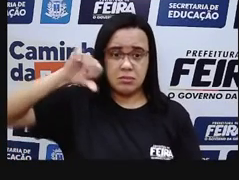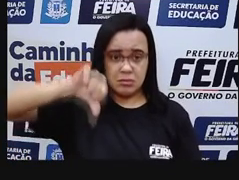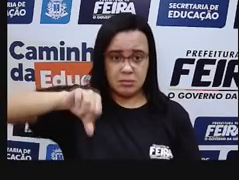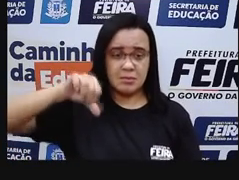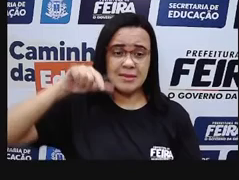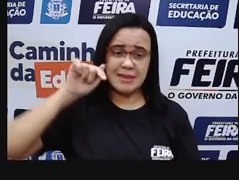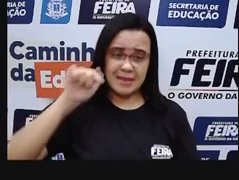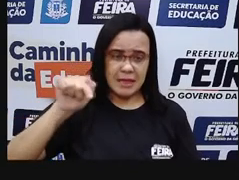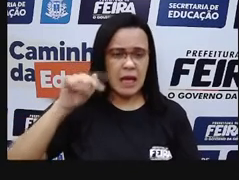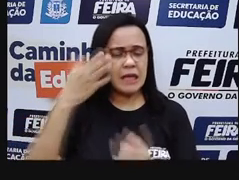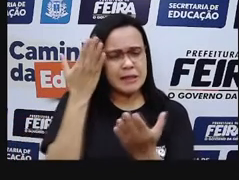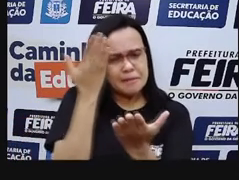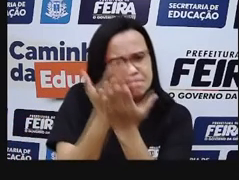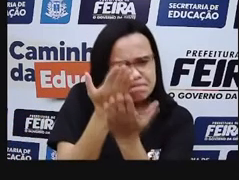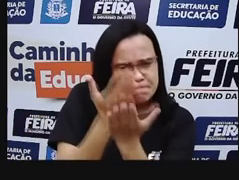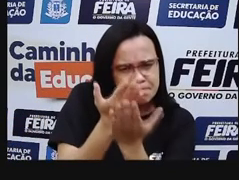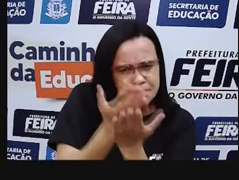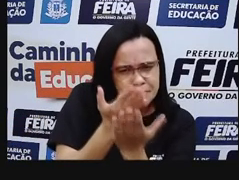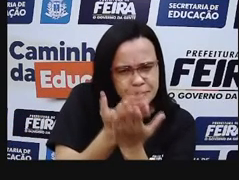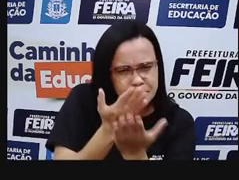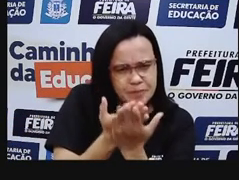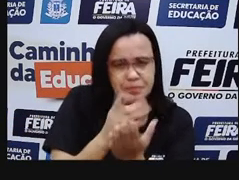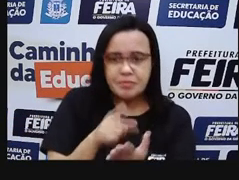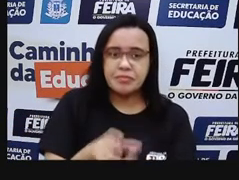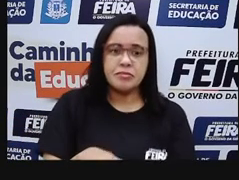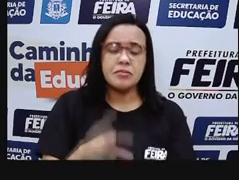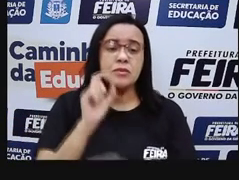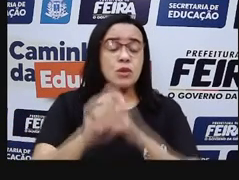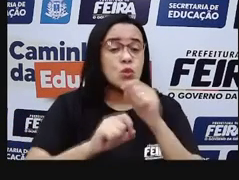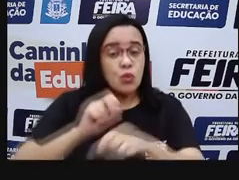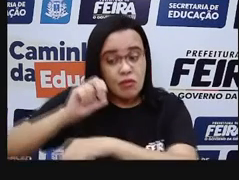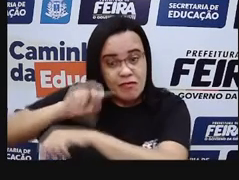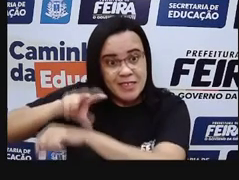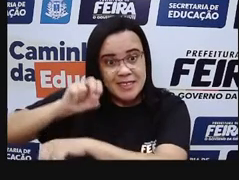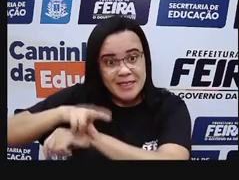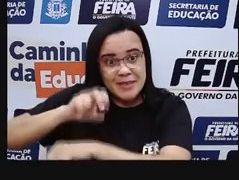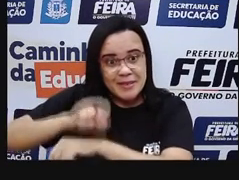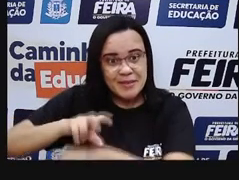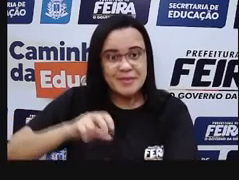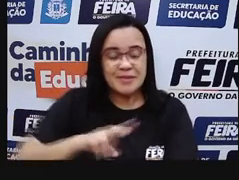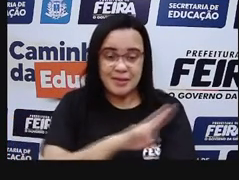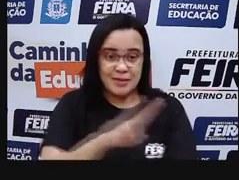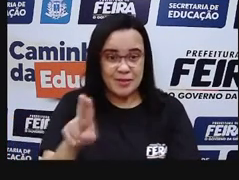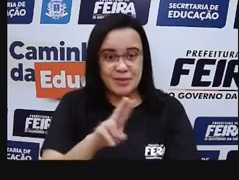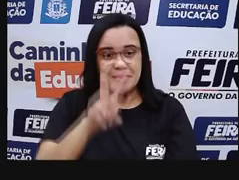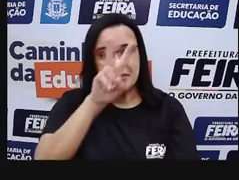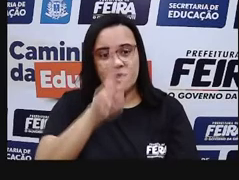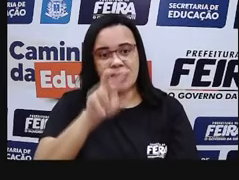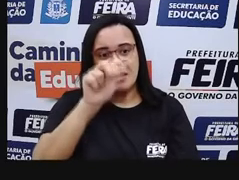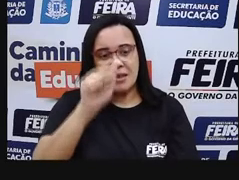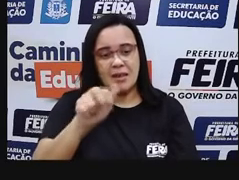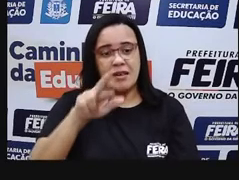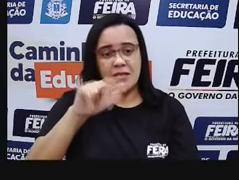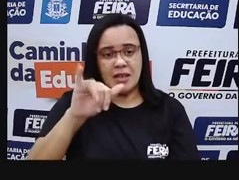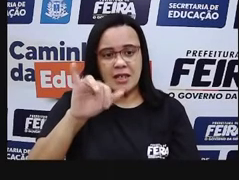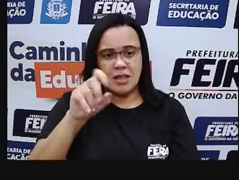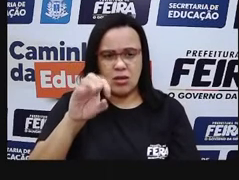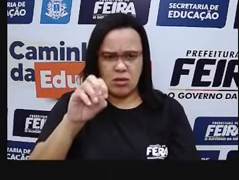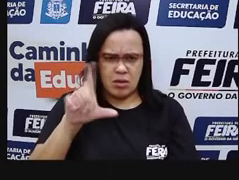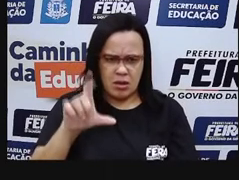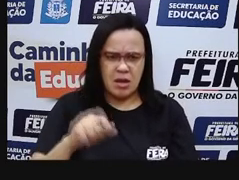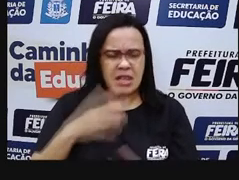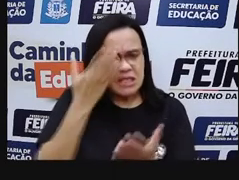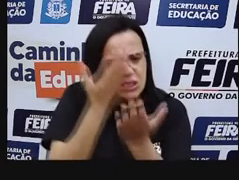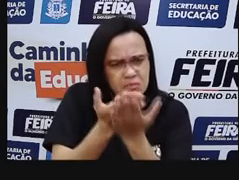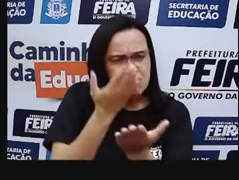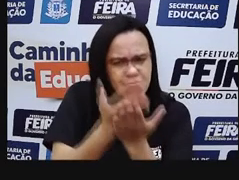possível vou estudar esse negócio dessa varíola porque eu tô vendo assim muita gente há muito tempo fazendo essa